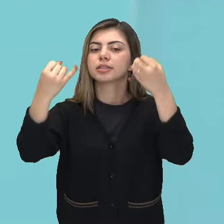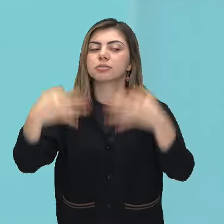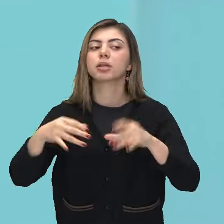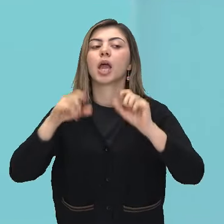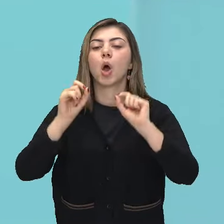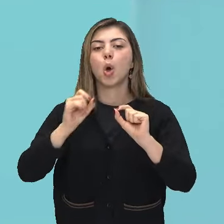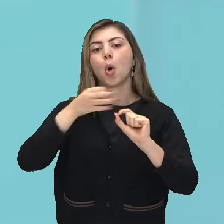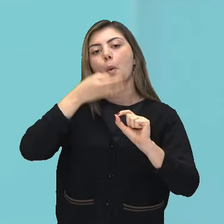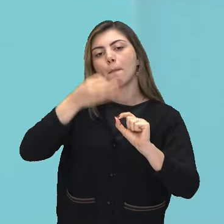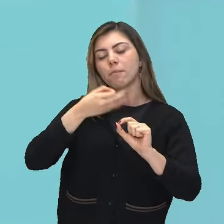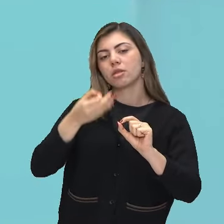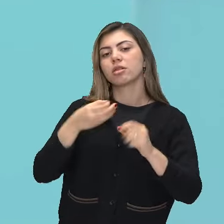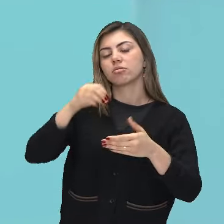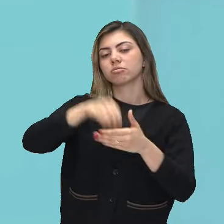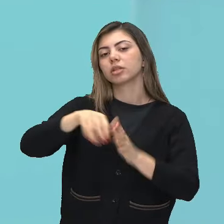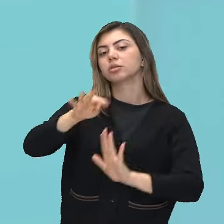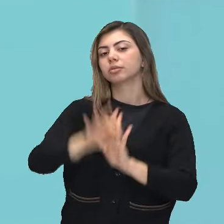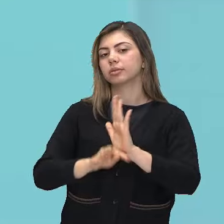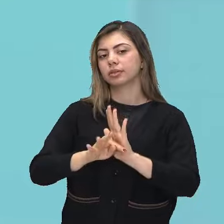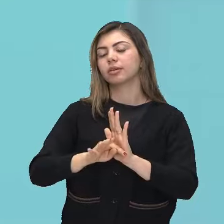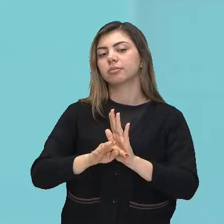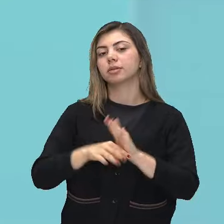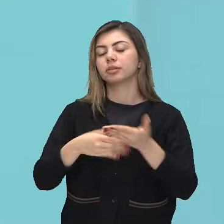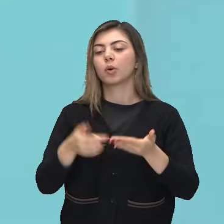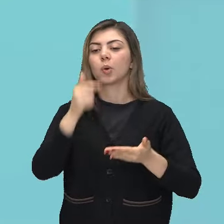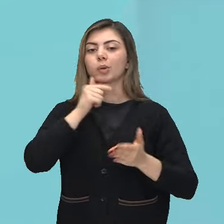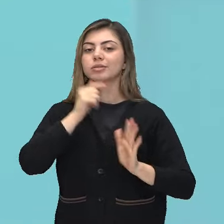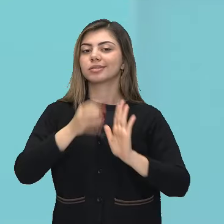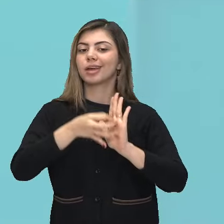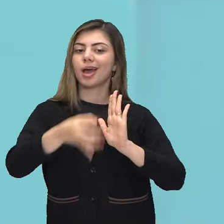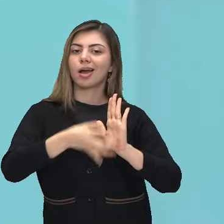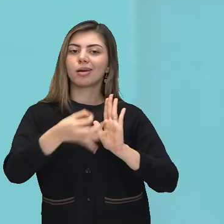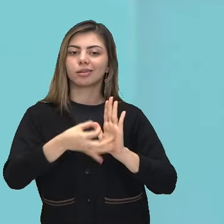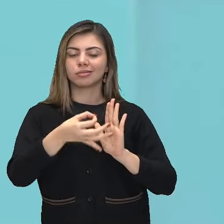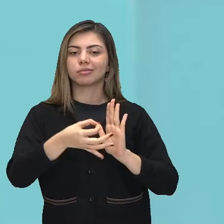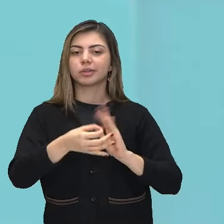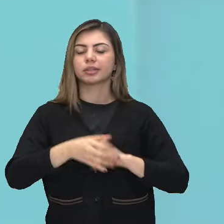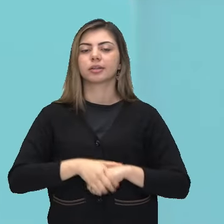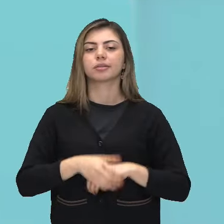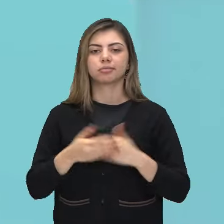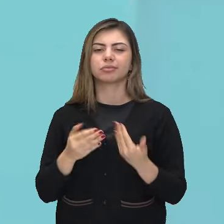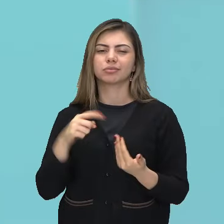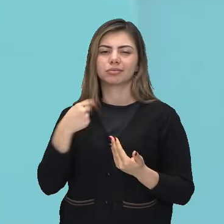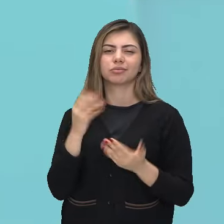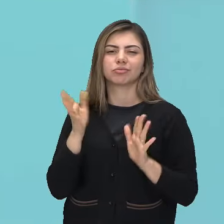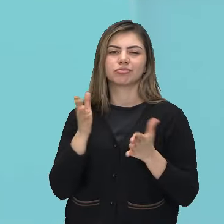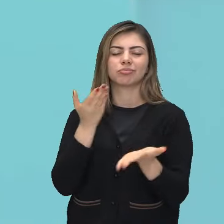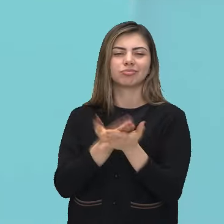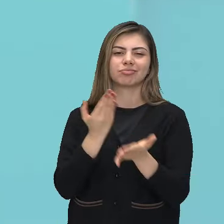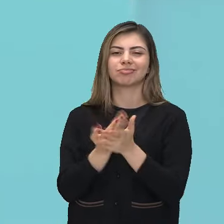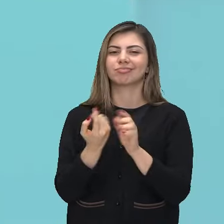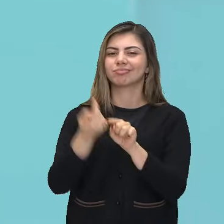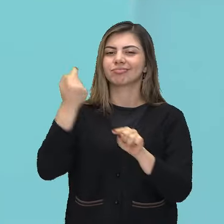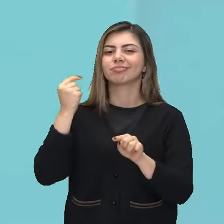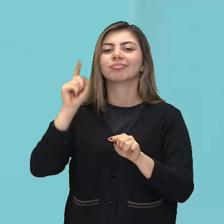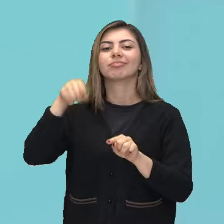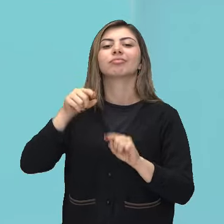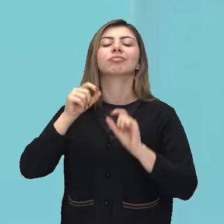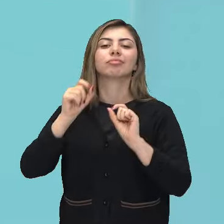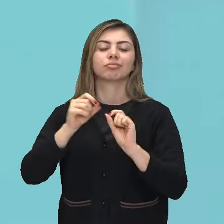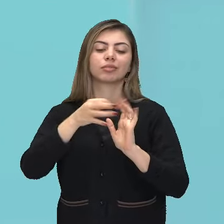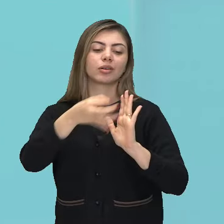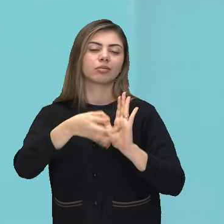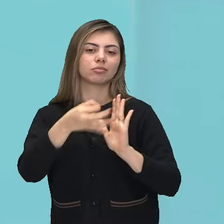dentro da temática justamente para argumentar sobre o ponto de vista que a gente já viu lá desde o começo que é a